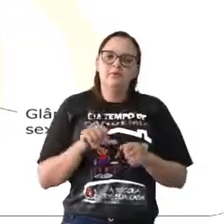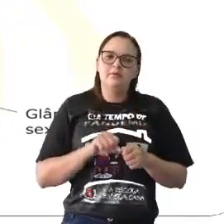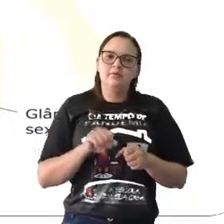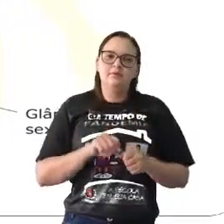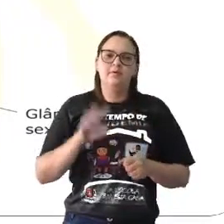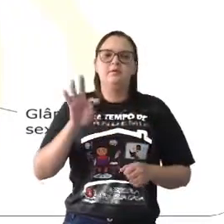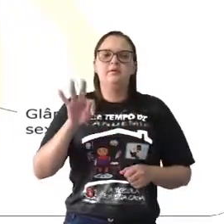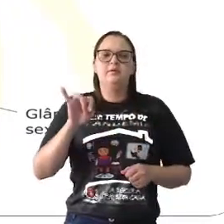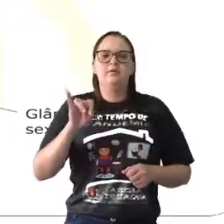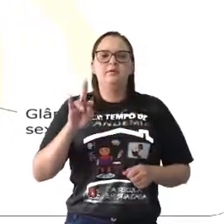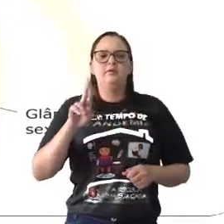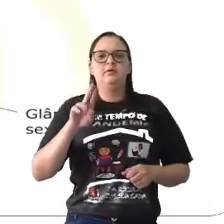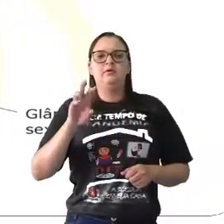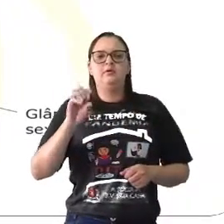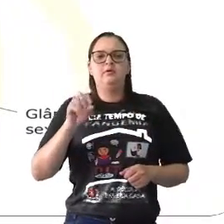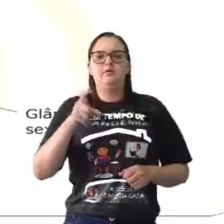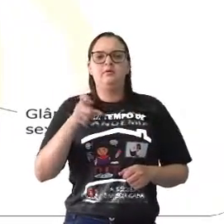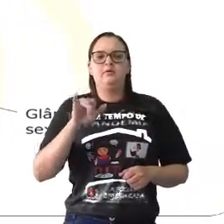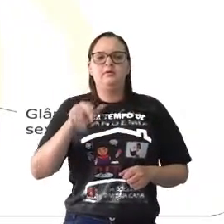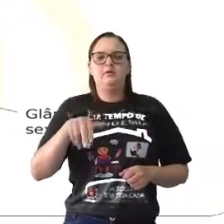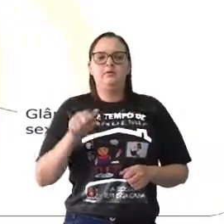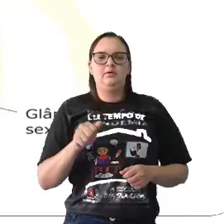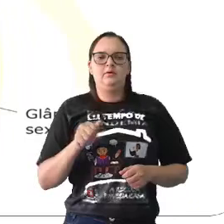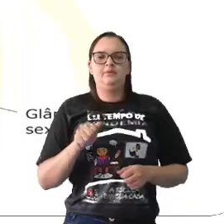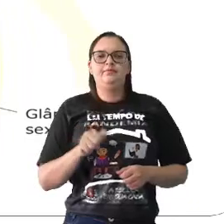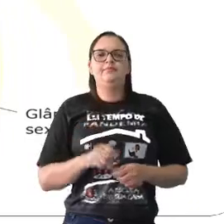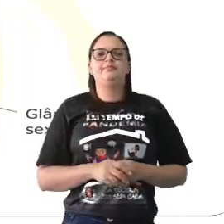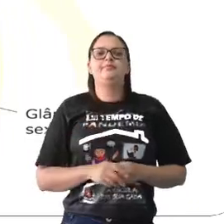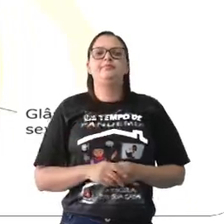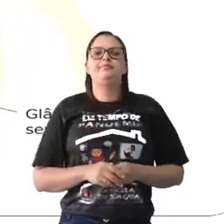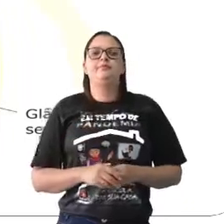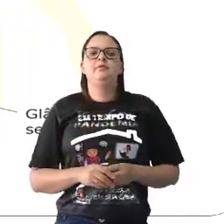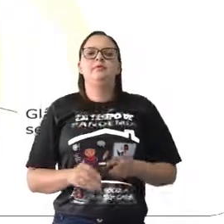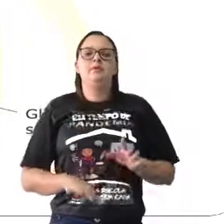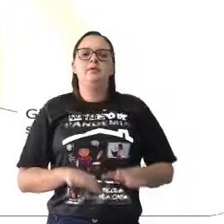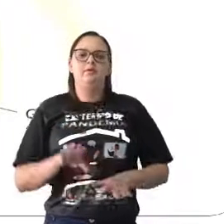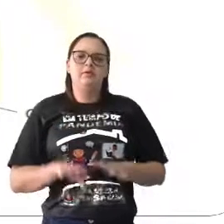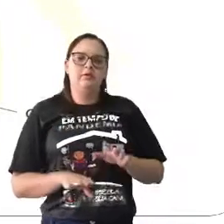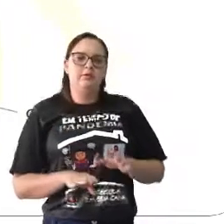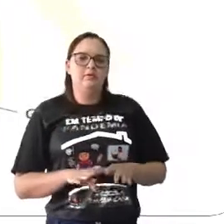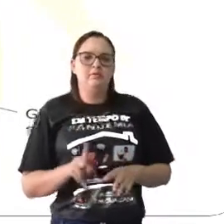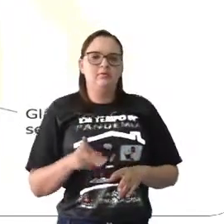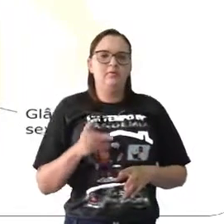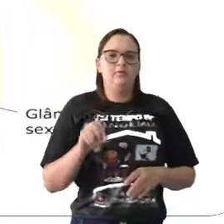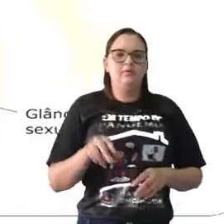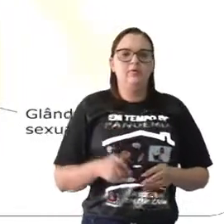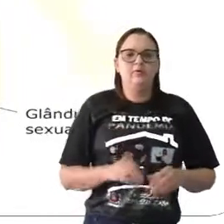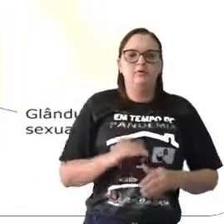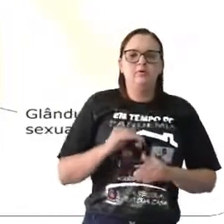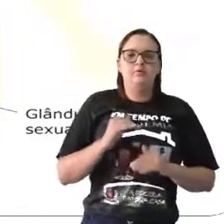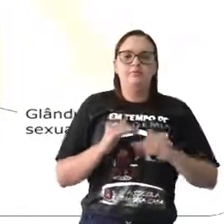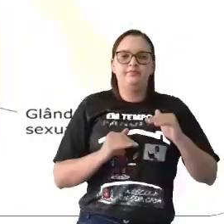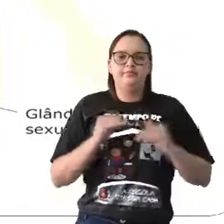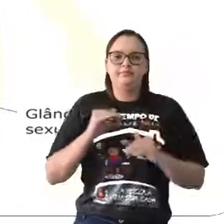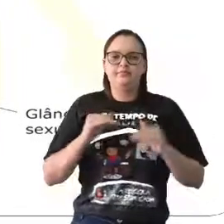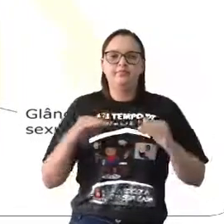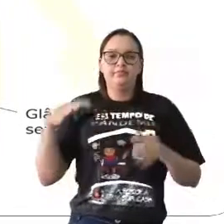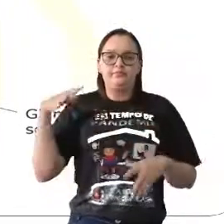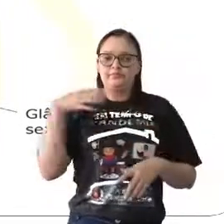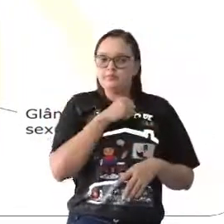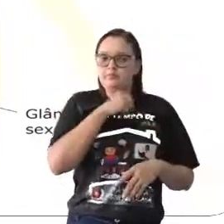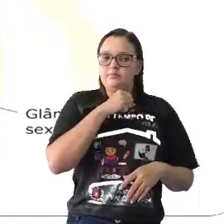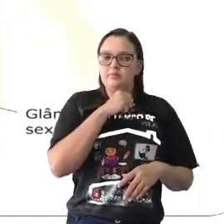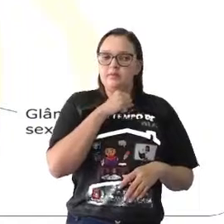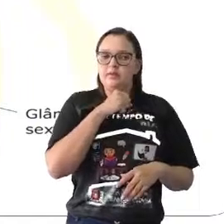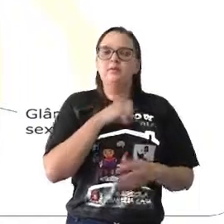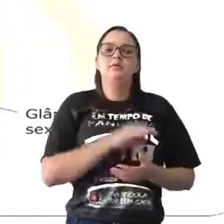velocidade do metabolismo celular, na manutenção do peso e do calor corporal, no crescimento e no ritmo cardíaco.